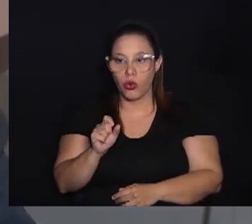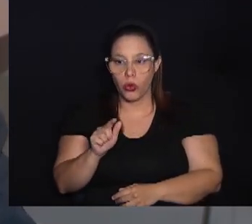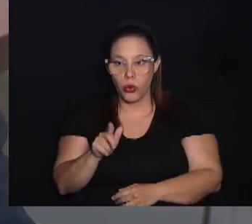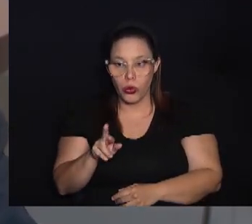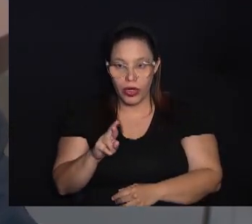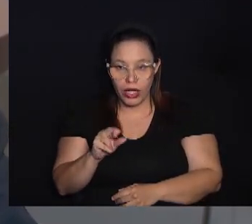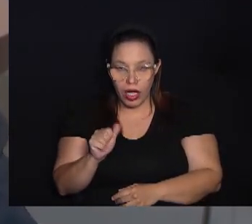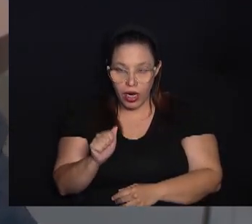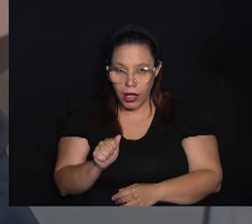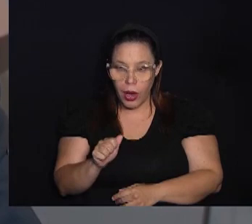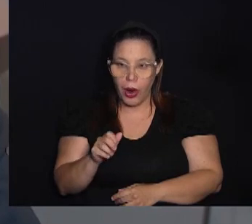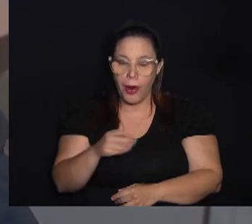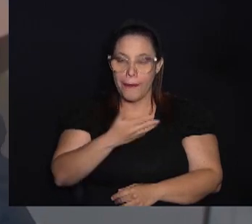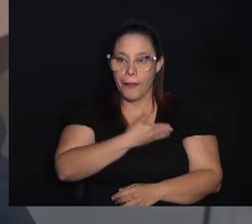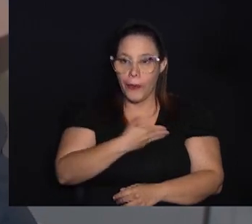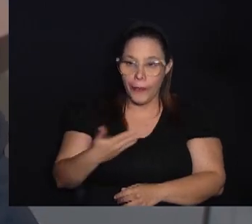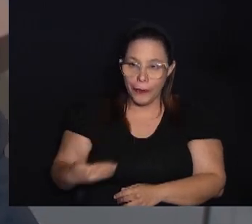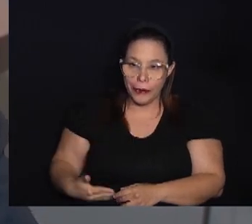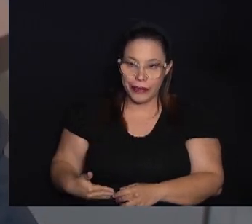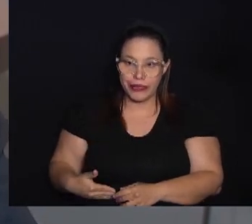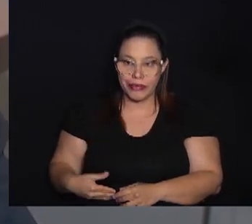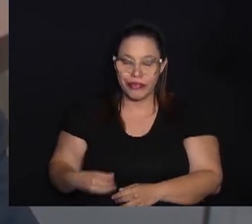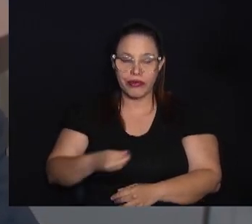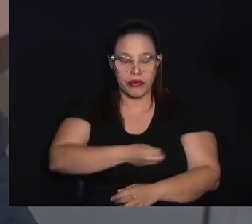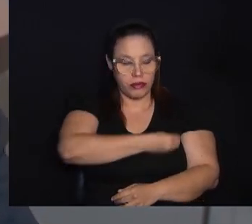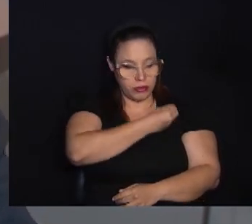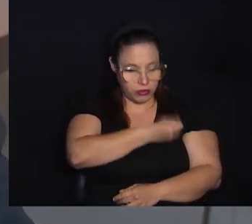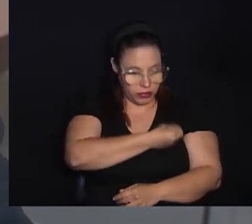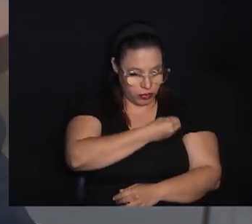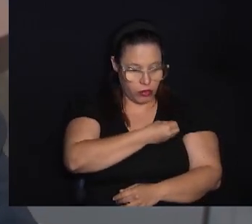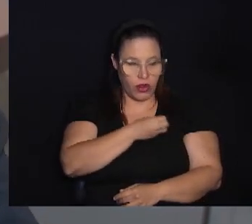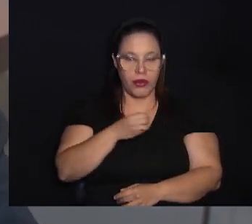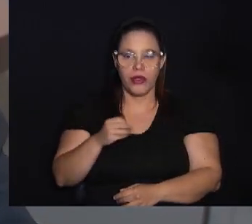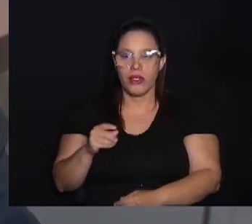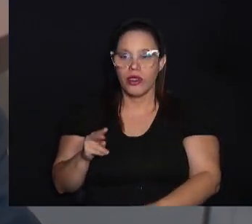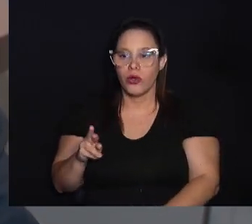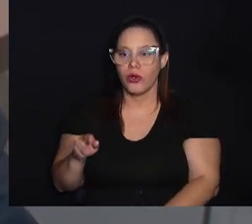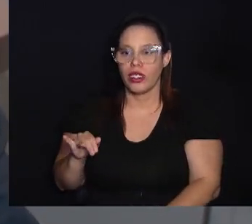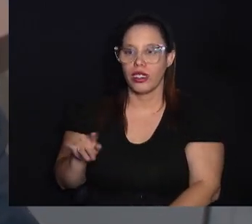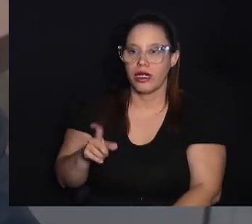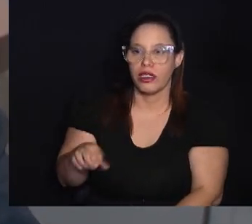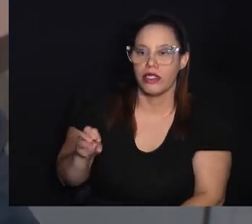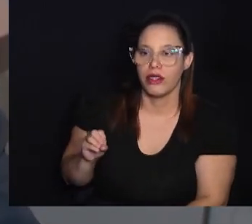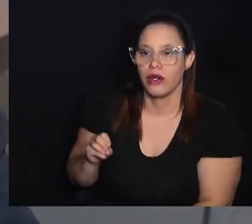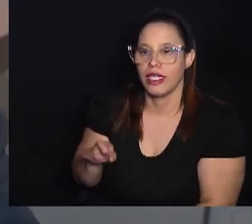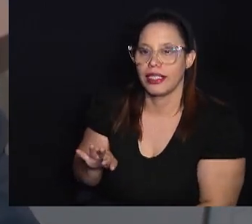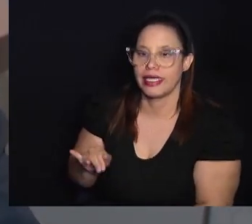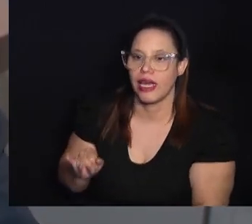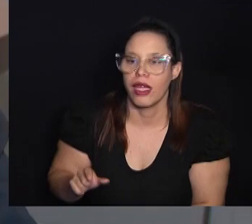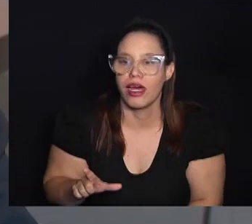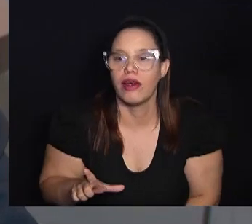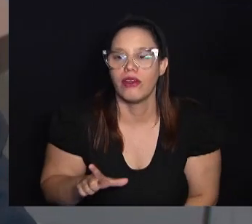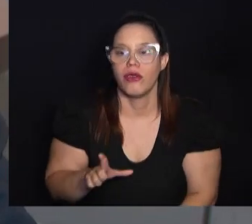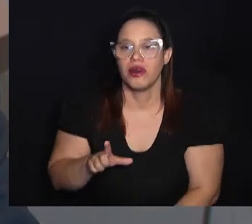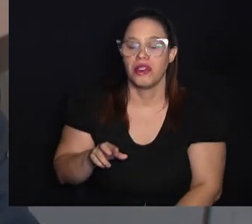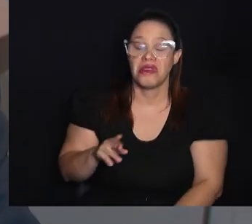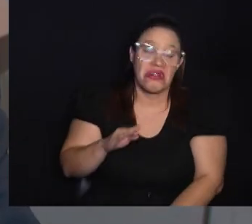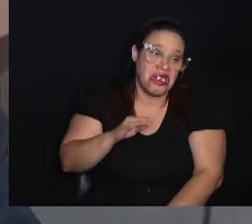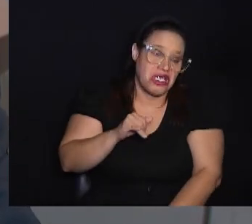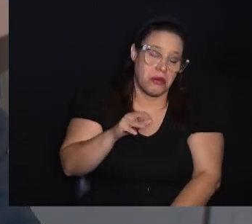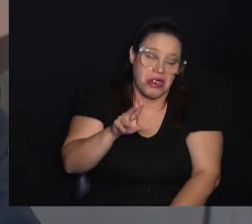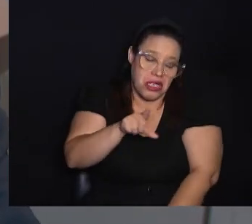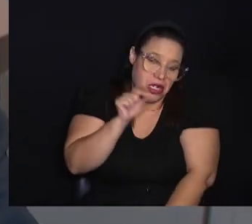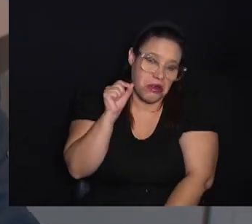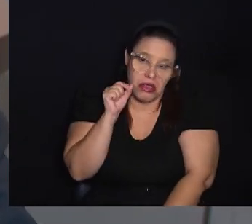que a partir de então vivem em união estável, vigorando entre elas o regime que elas elegerem, né? O